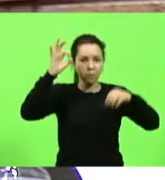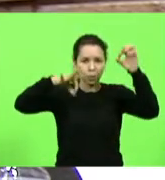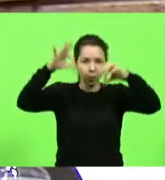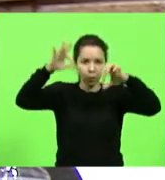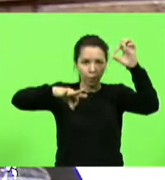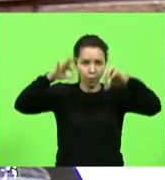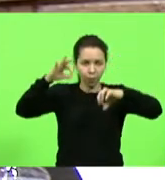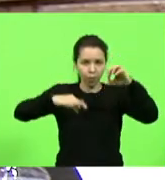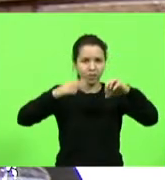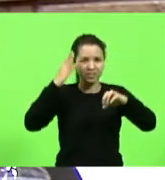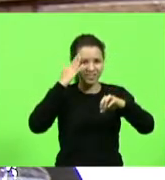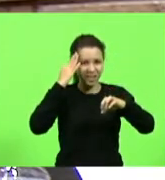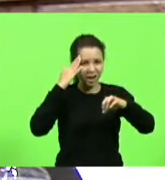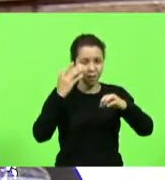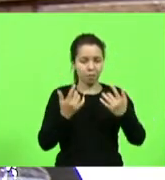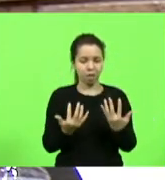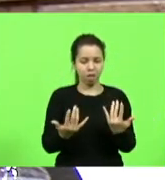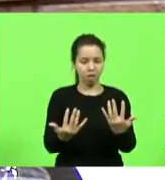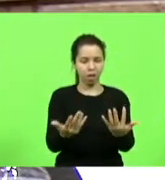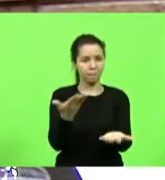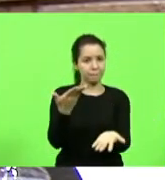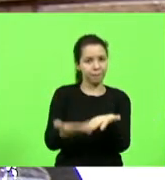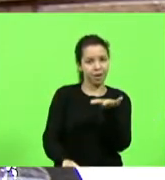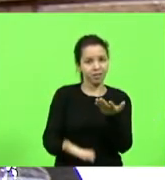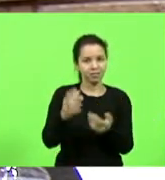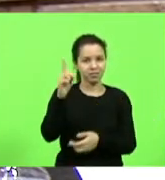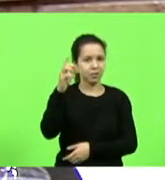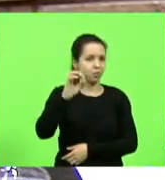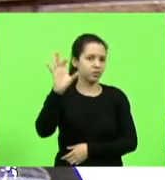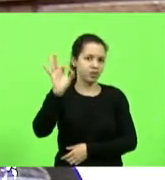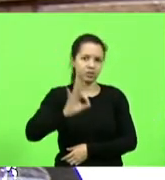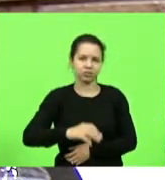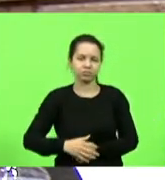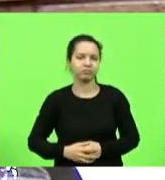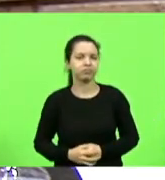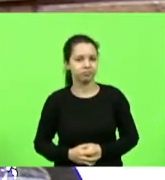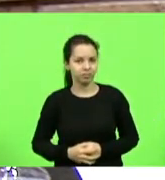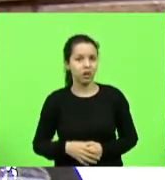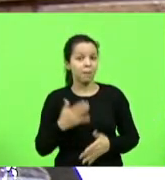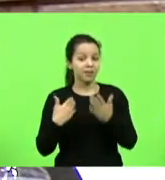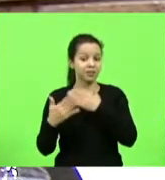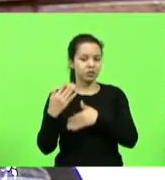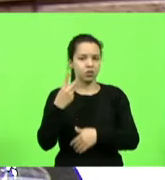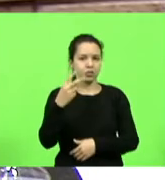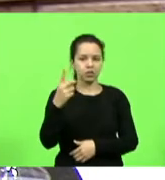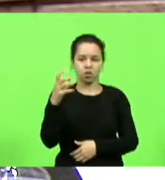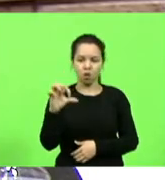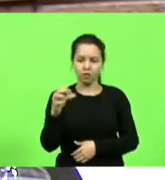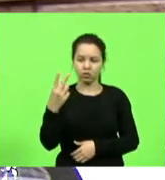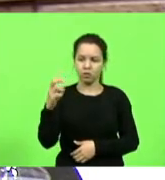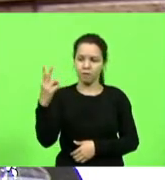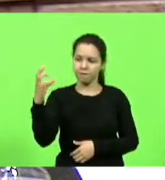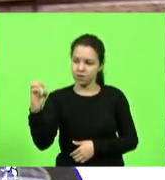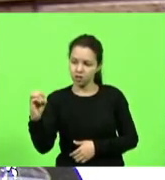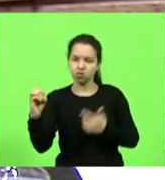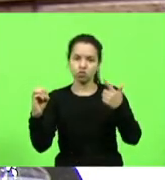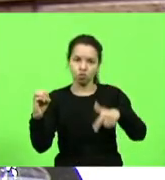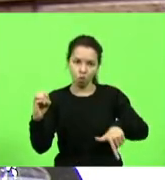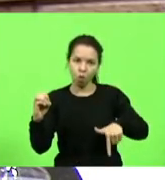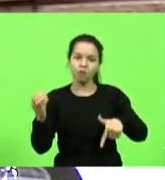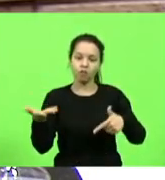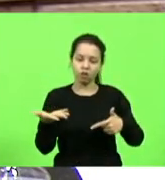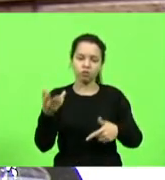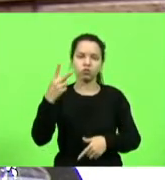100%. Então, só para reforçar, esse pedido foi feito em 2019, 2020, e agora mais um 2021.